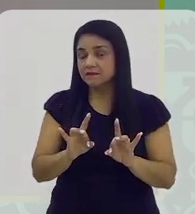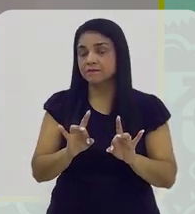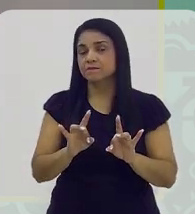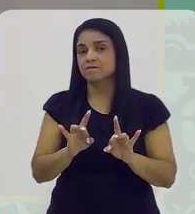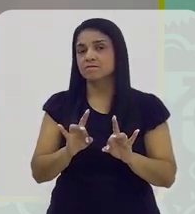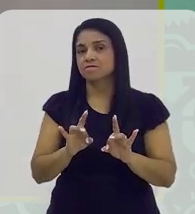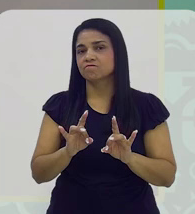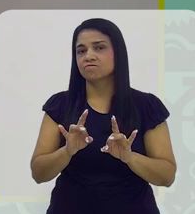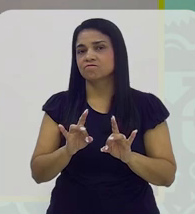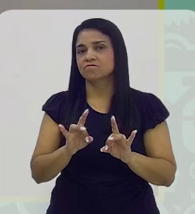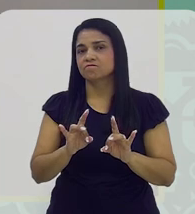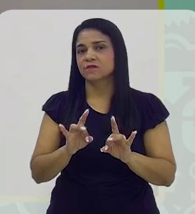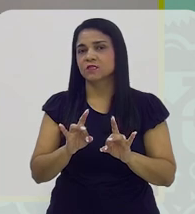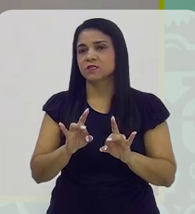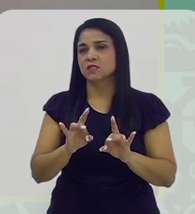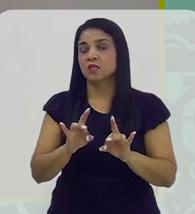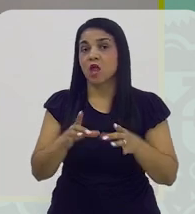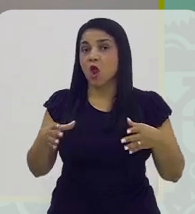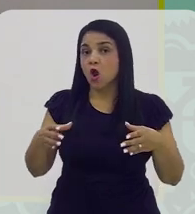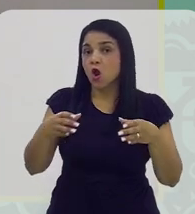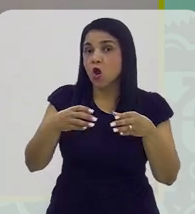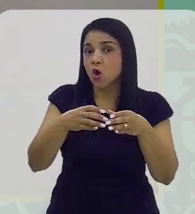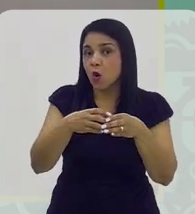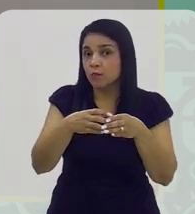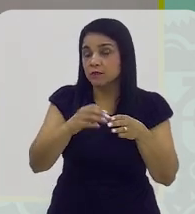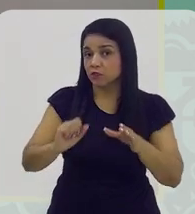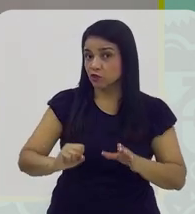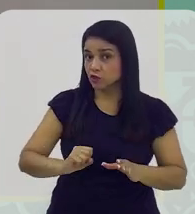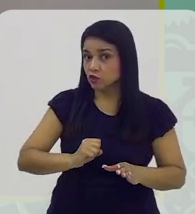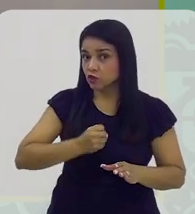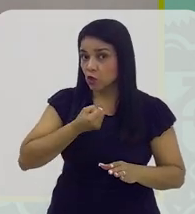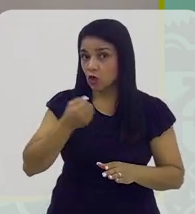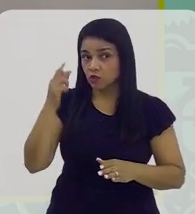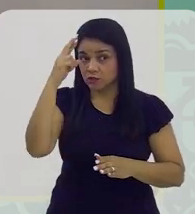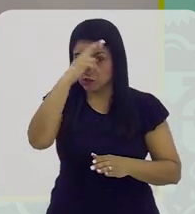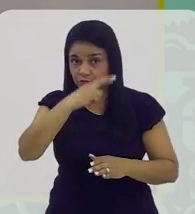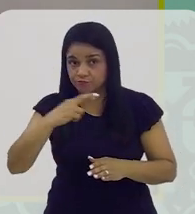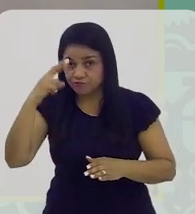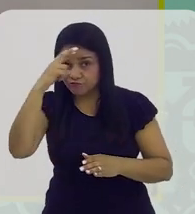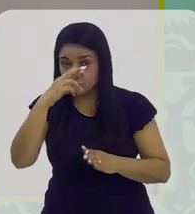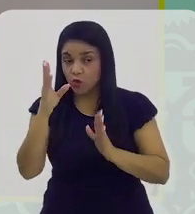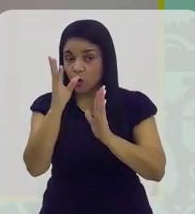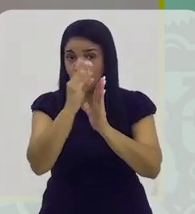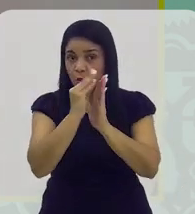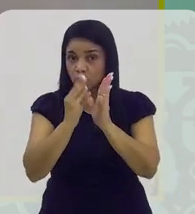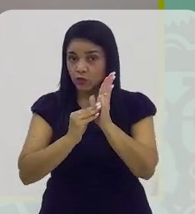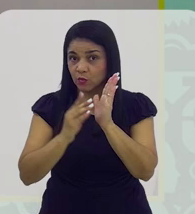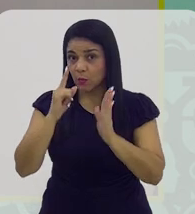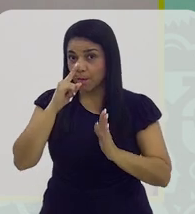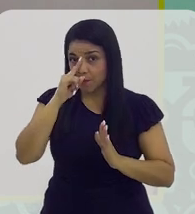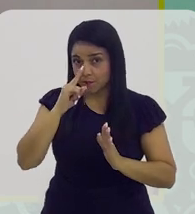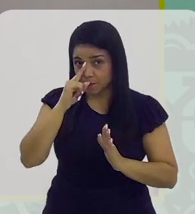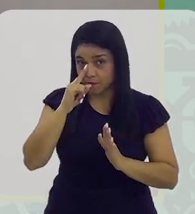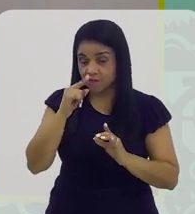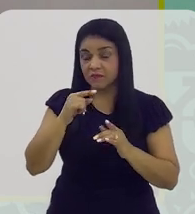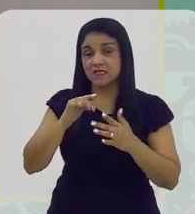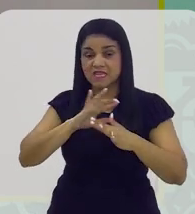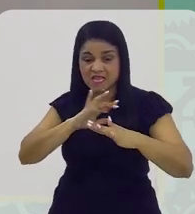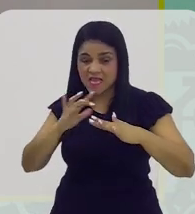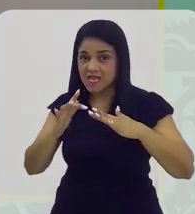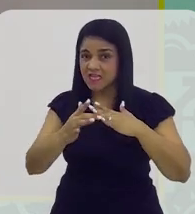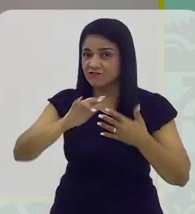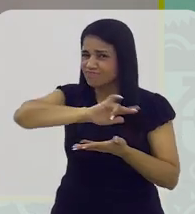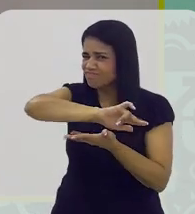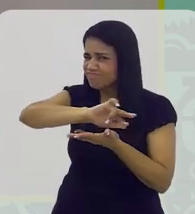Especificamente sobre as subcomunidades de ódio que a gente monitora, né, de conteúdo extremo em diversas